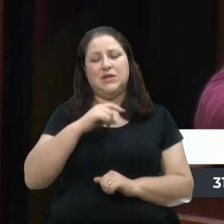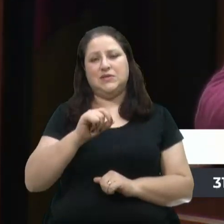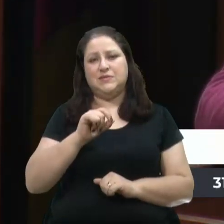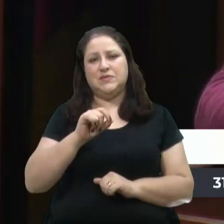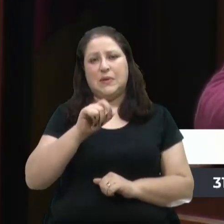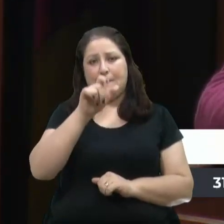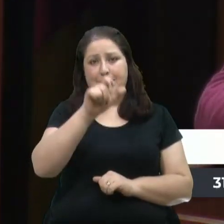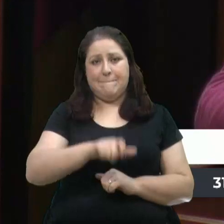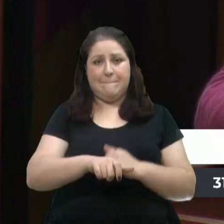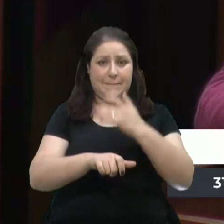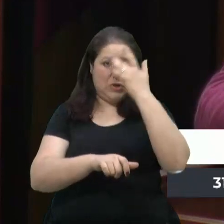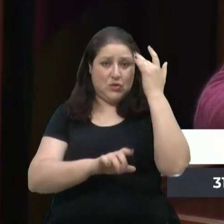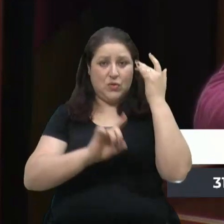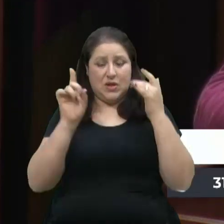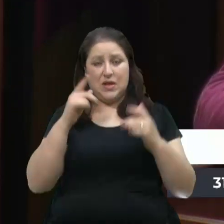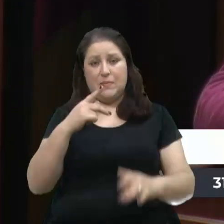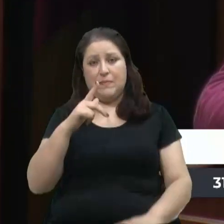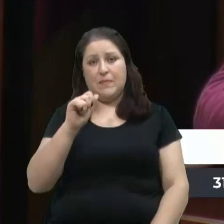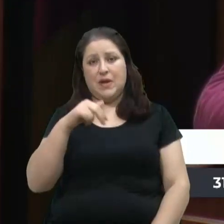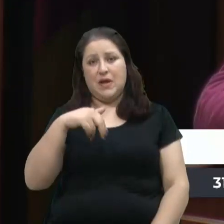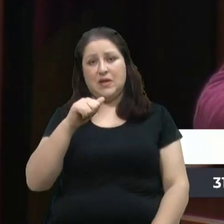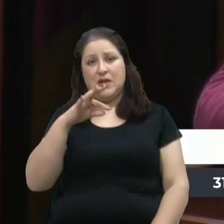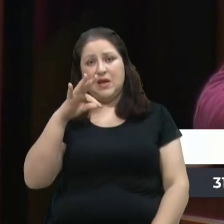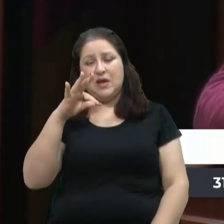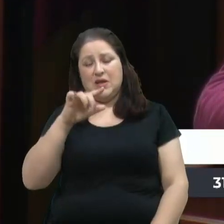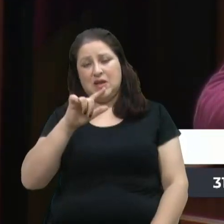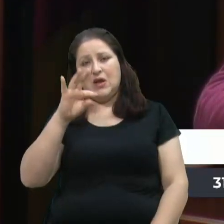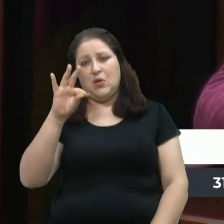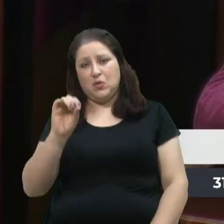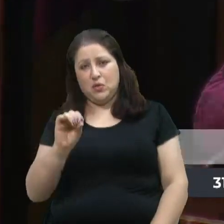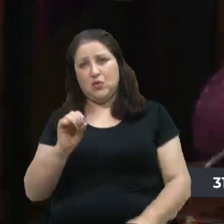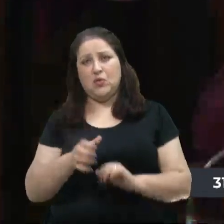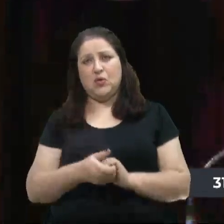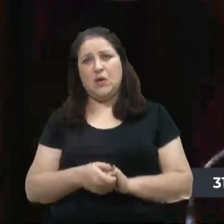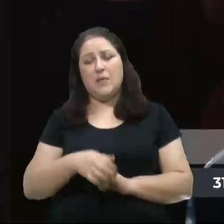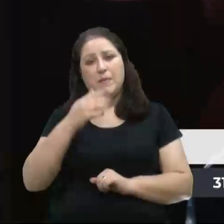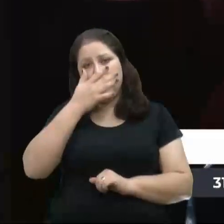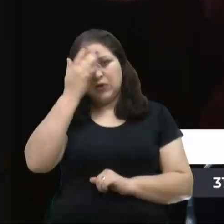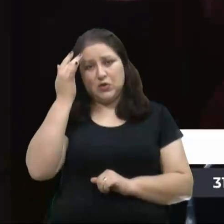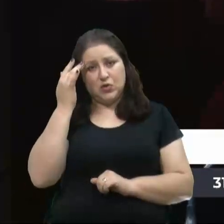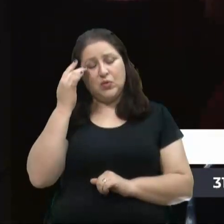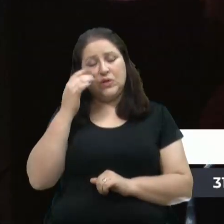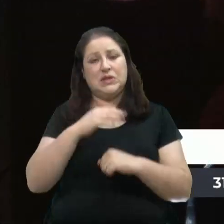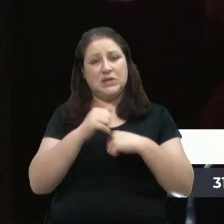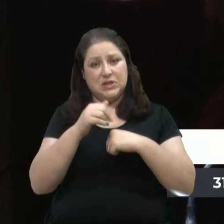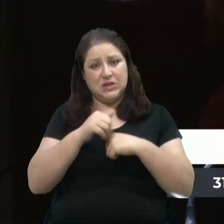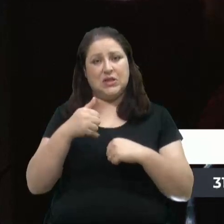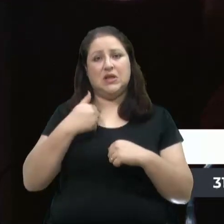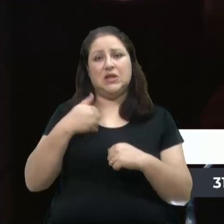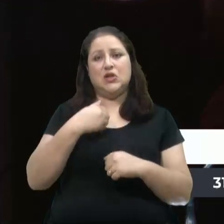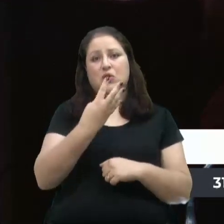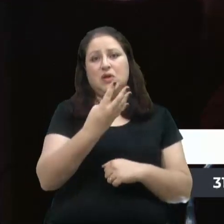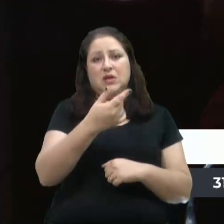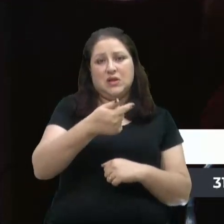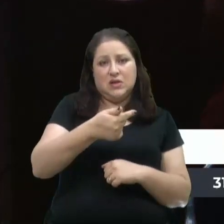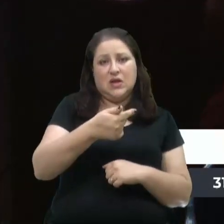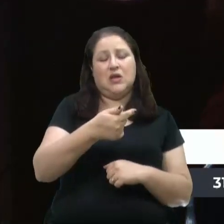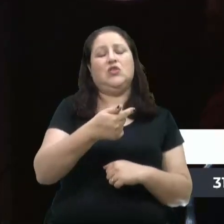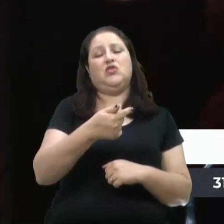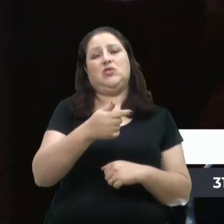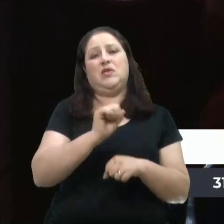Rafael uma pessoa no Planalto e muito querida 47 anos tá aguardando uma biópsia